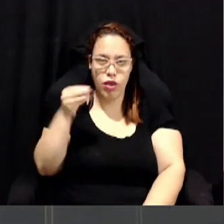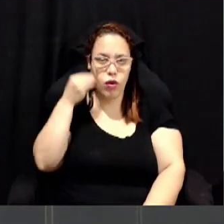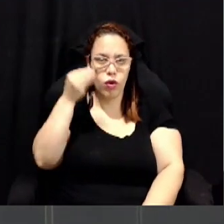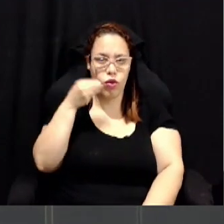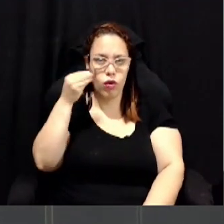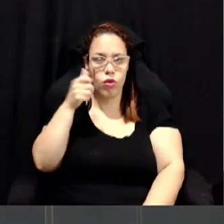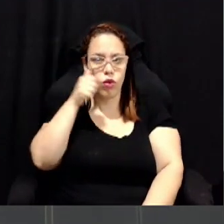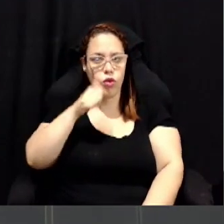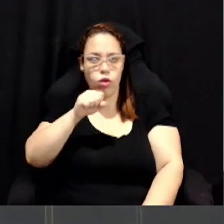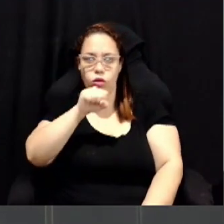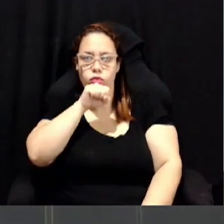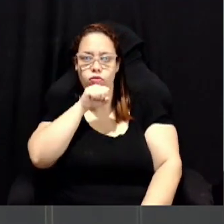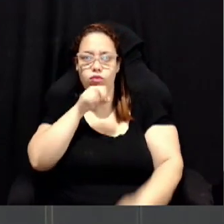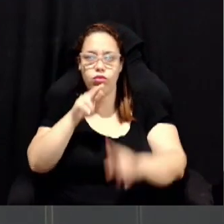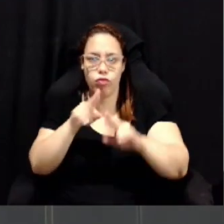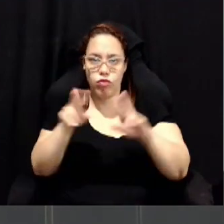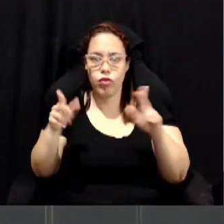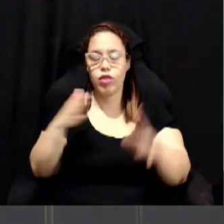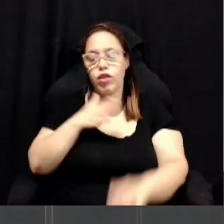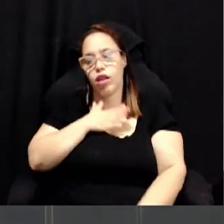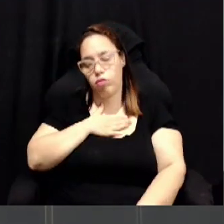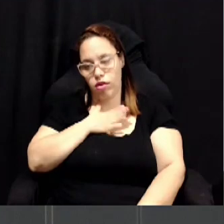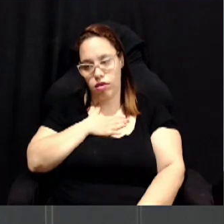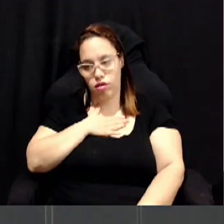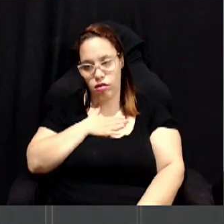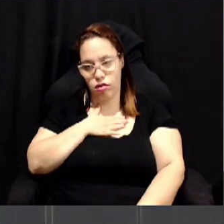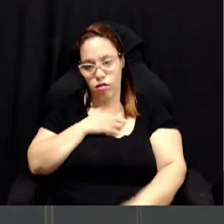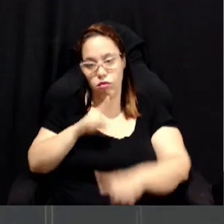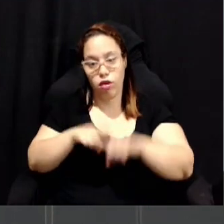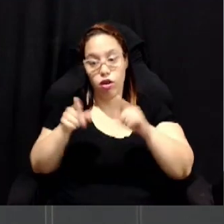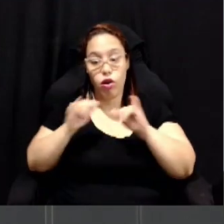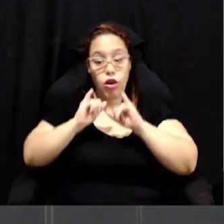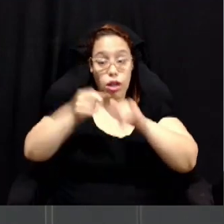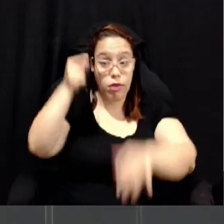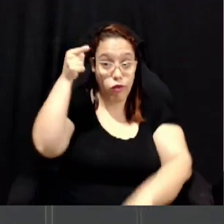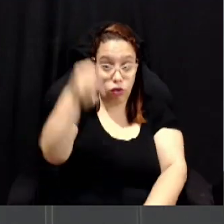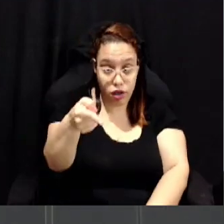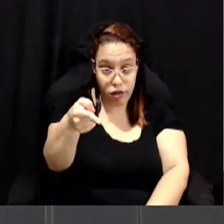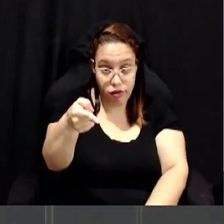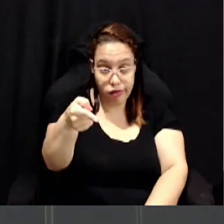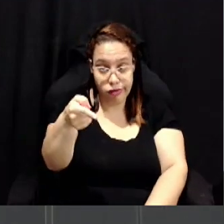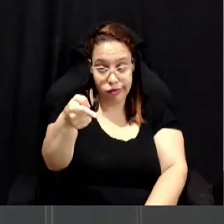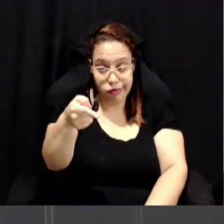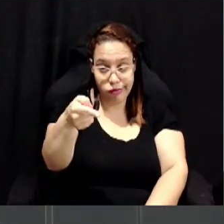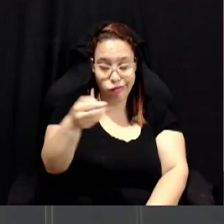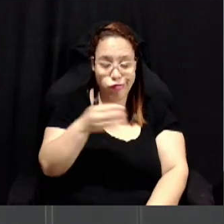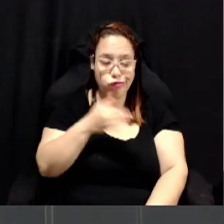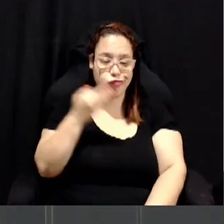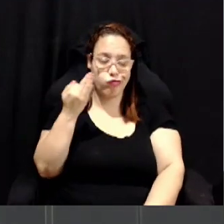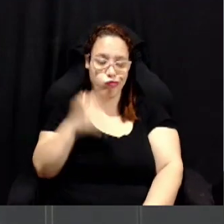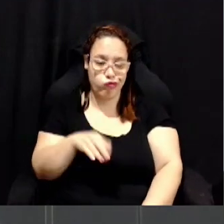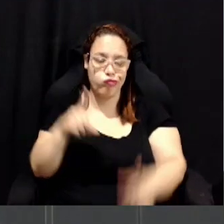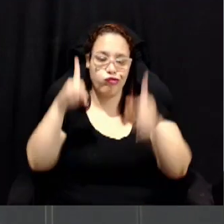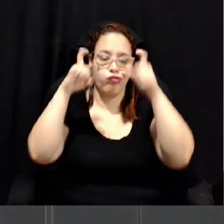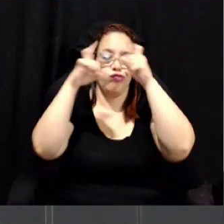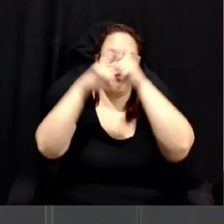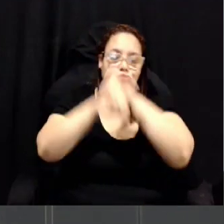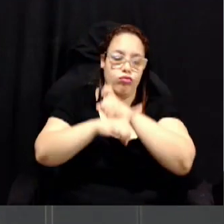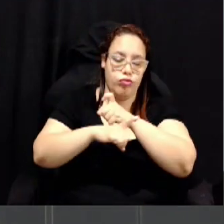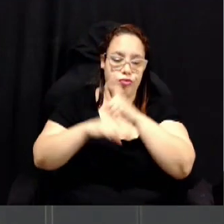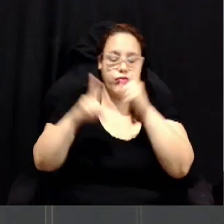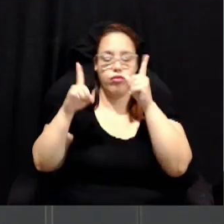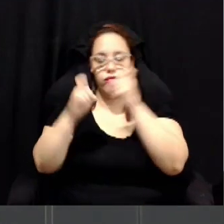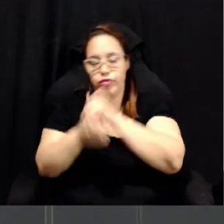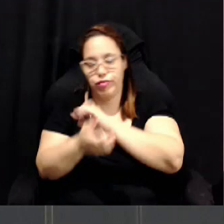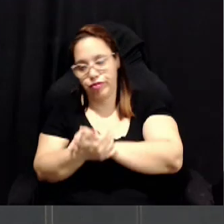são diferentes da minha, mas eu quero dizer para você que lida com a sua dor, com a sua dificuldade, com os desafios, seja